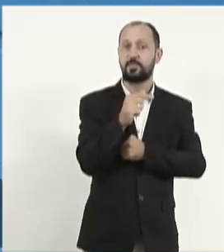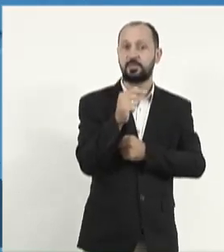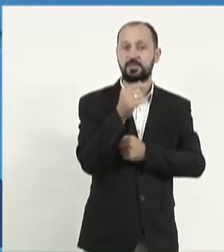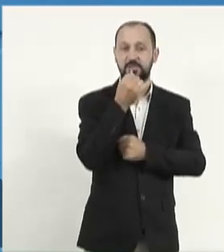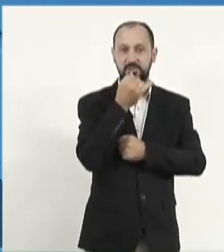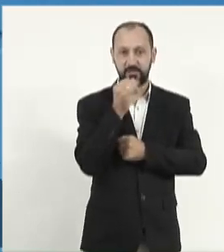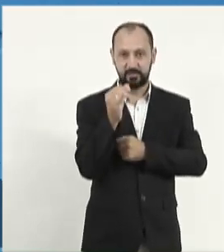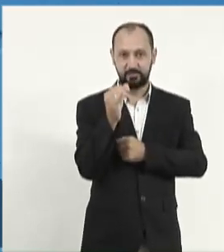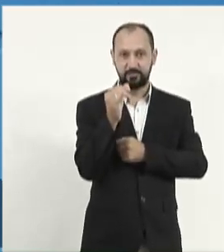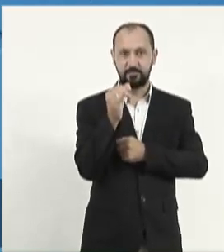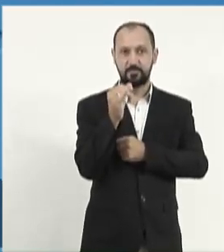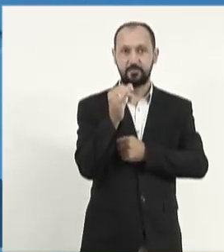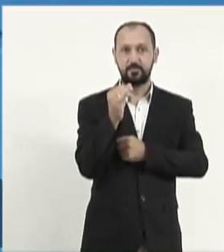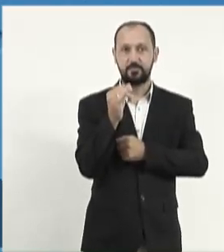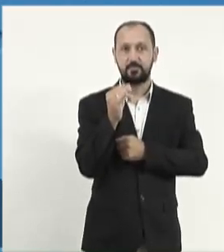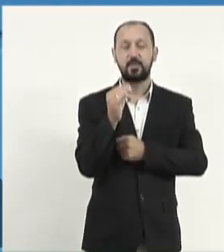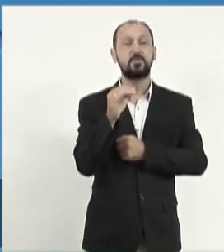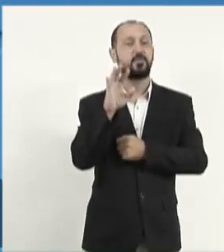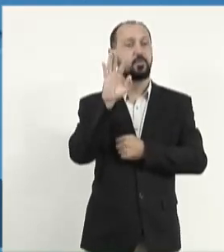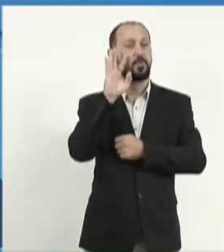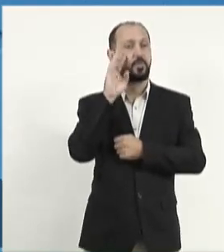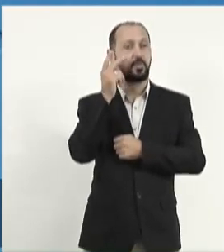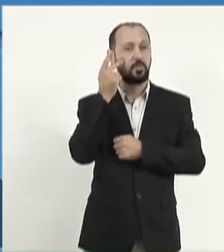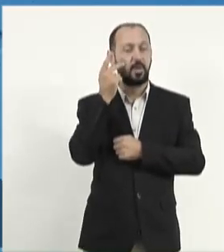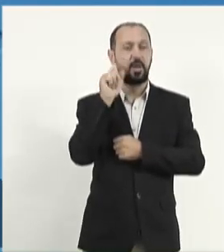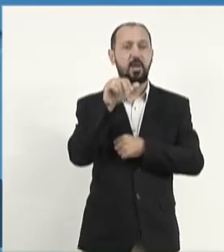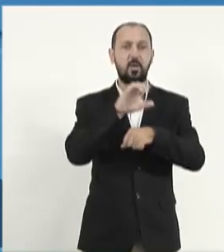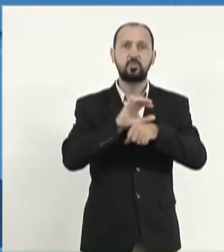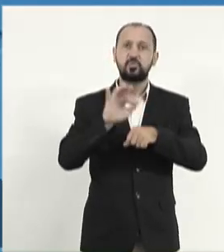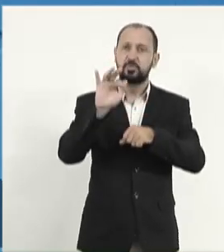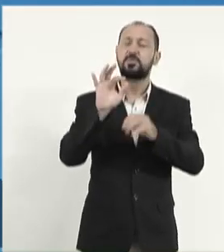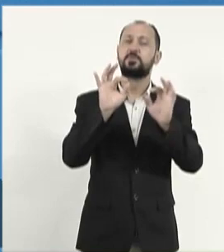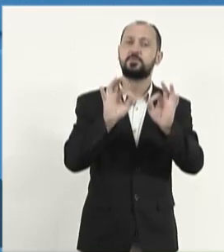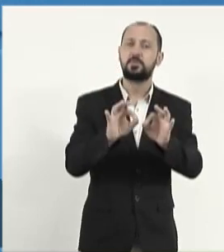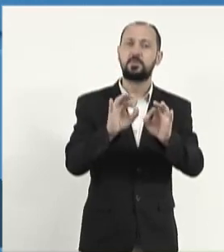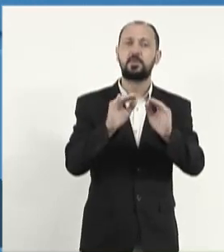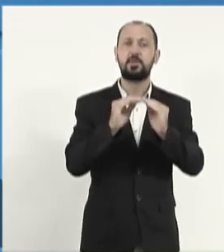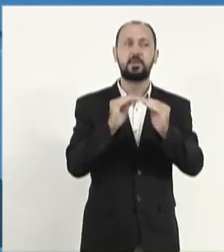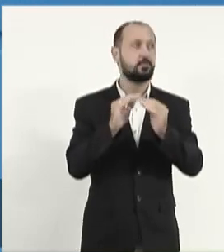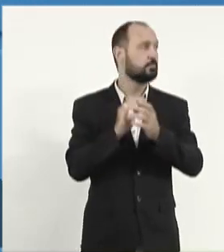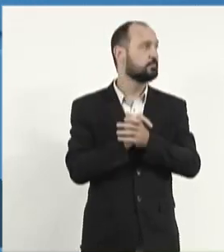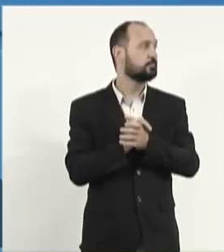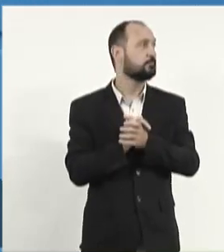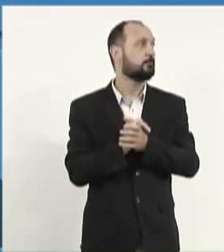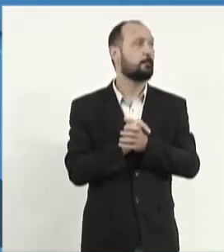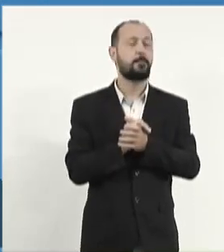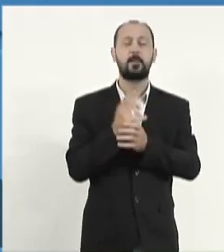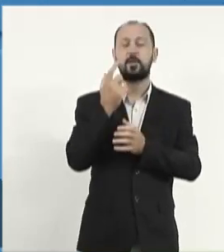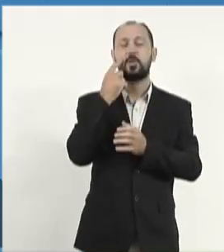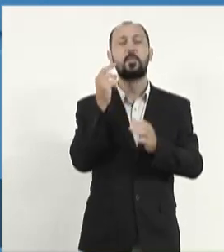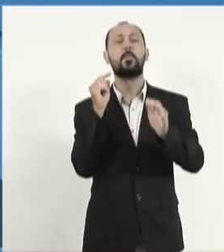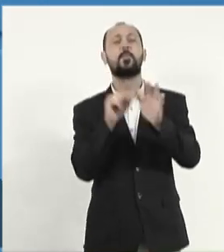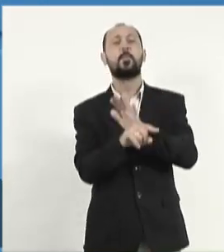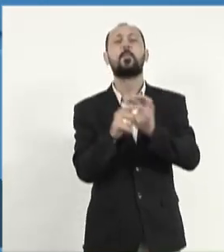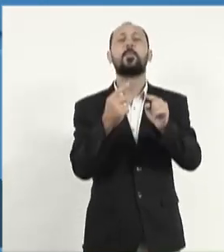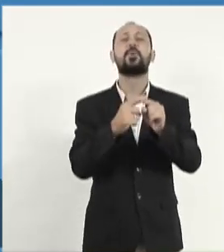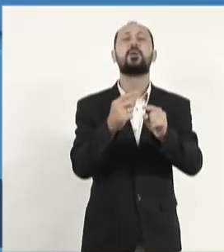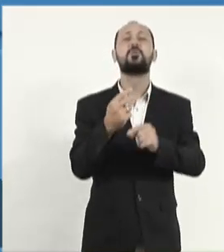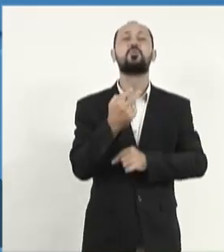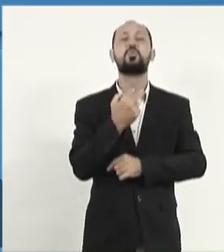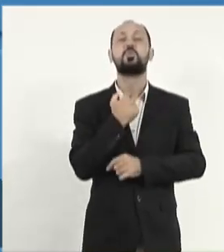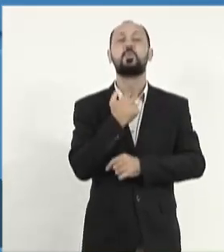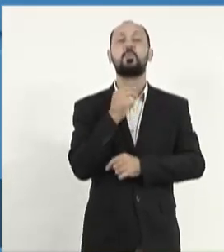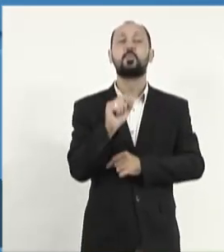energia elétrica. Isso ficou reconhecido como constitucional, como legal e adequado. Então, me pergunto, por que é que nós não podemos